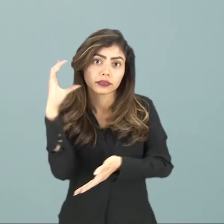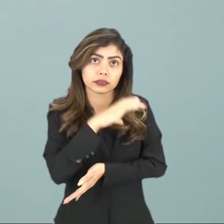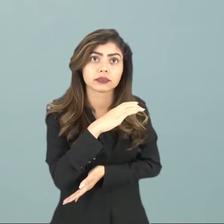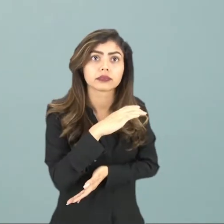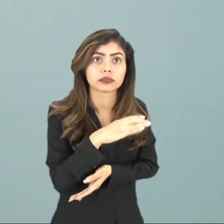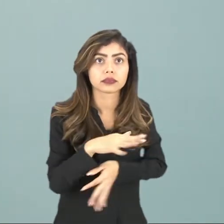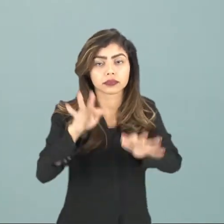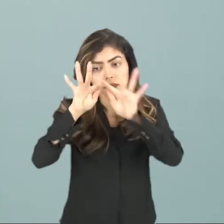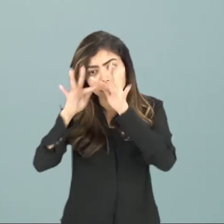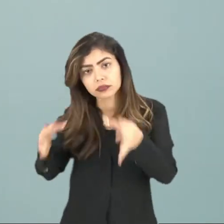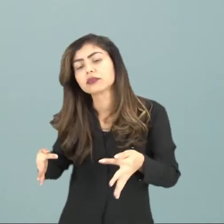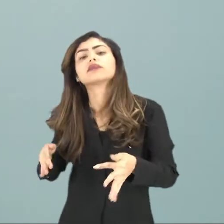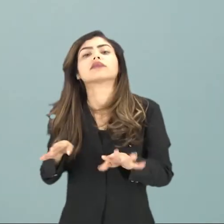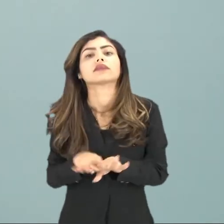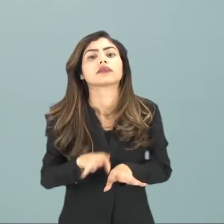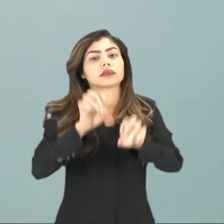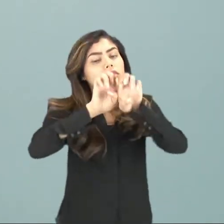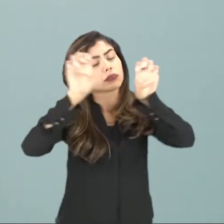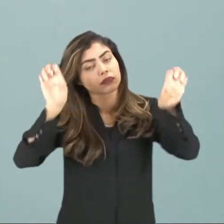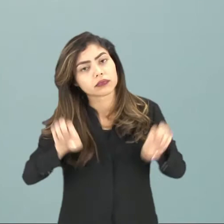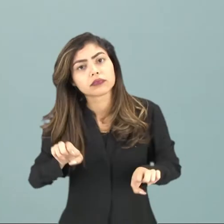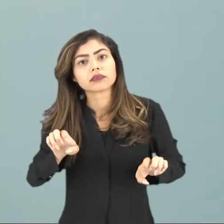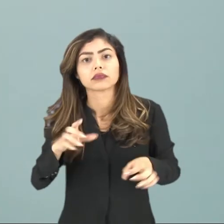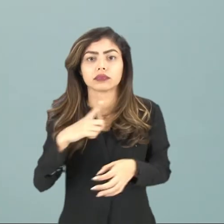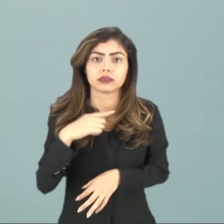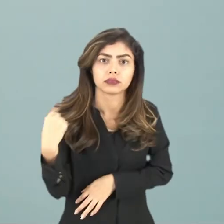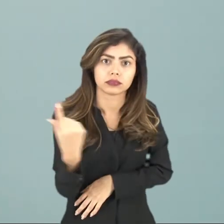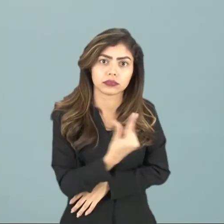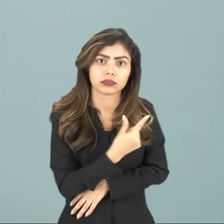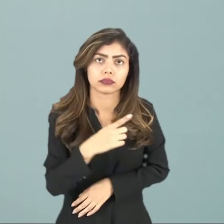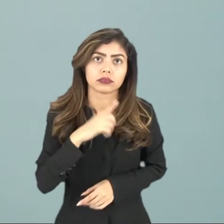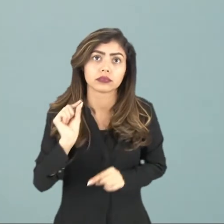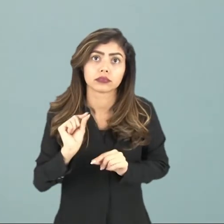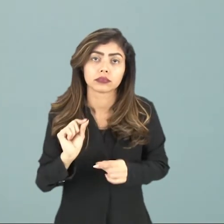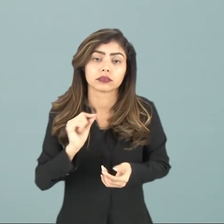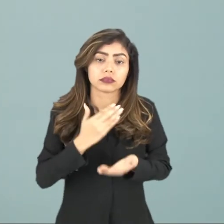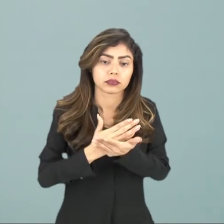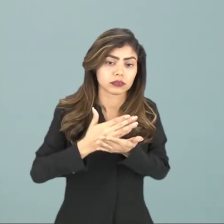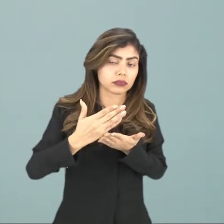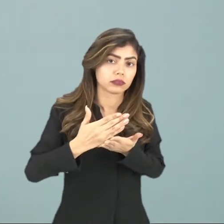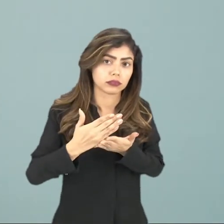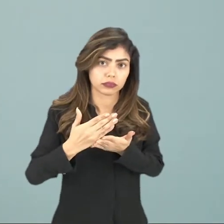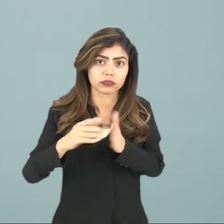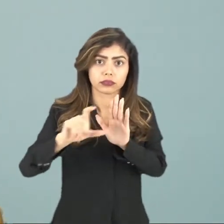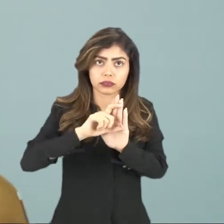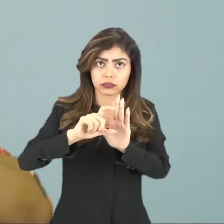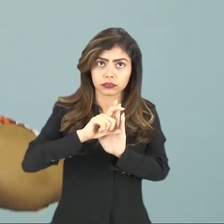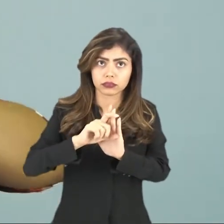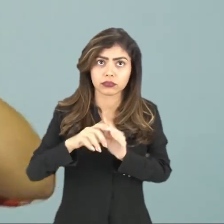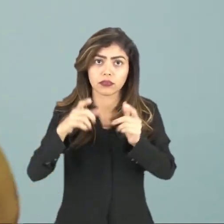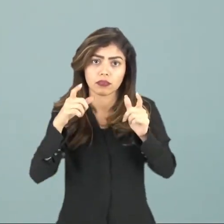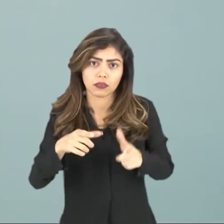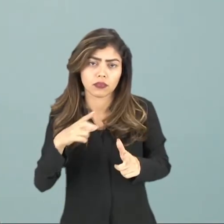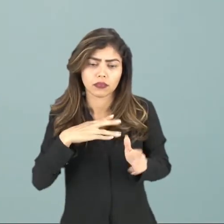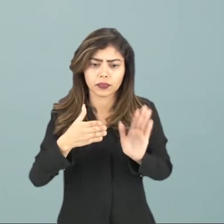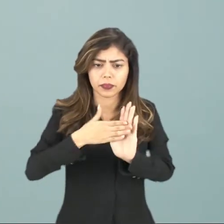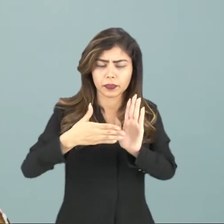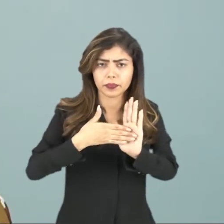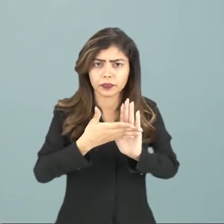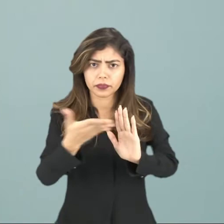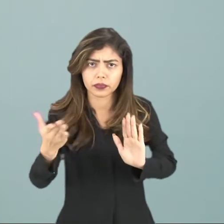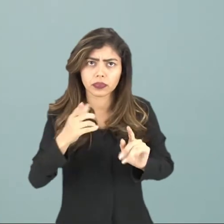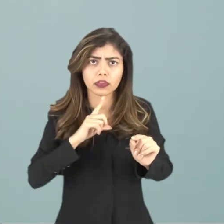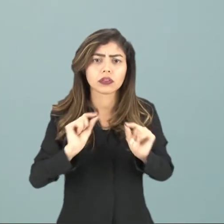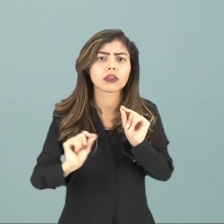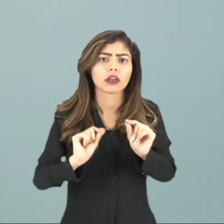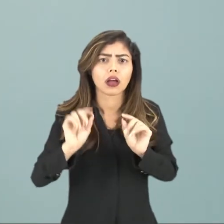rápida e simples. E na estrutura, nós temos a introdução de um parágrafo, tá? Onde que vai ser apresentado o tema